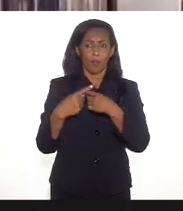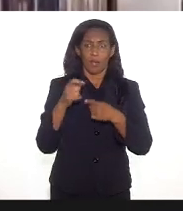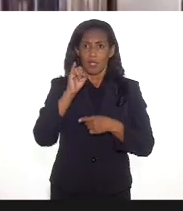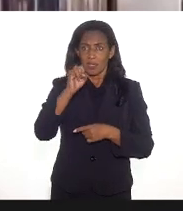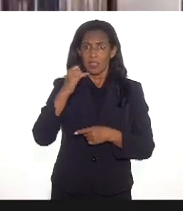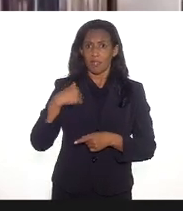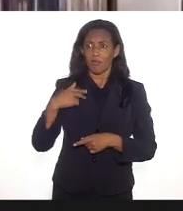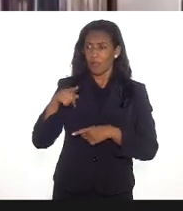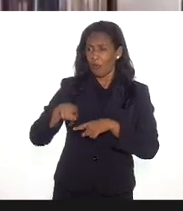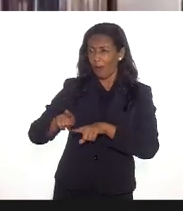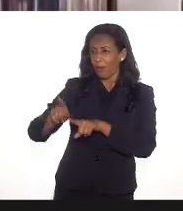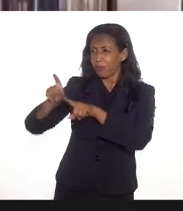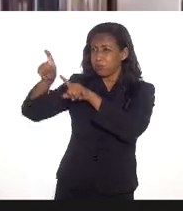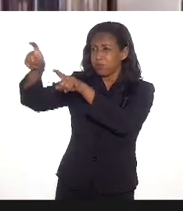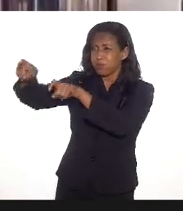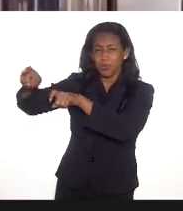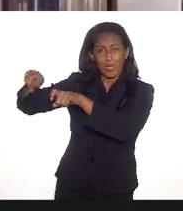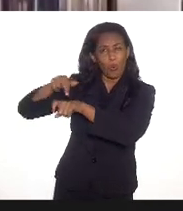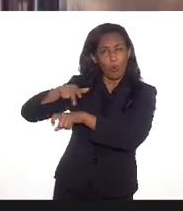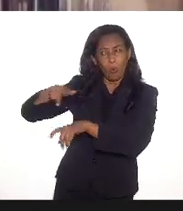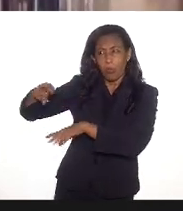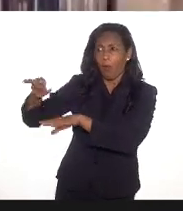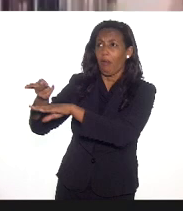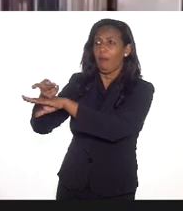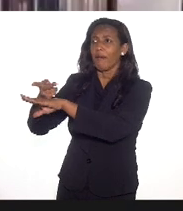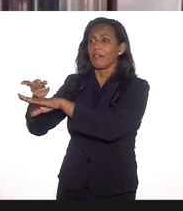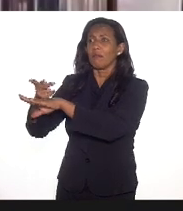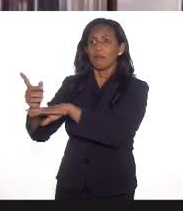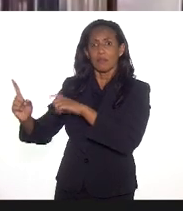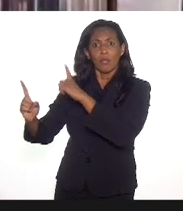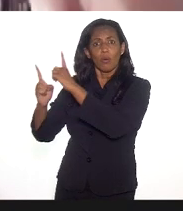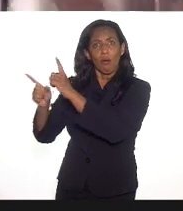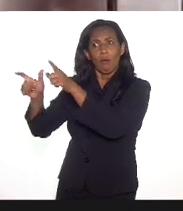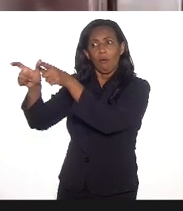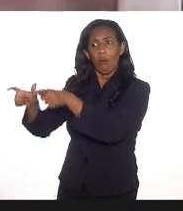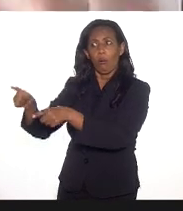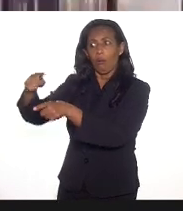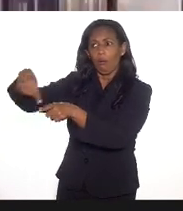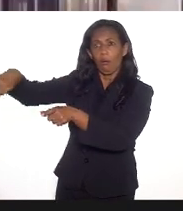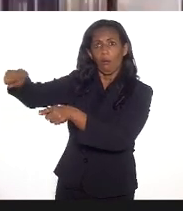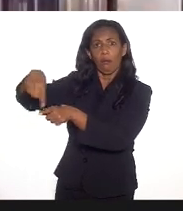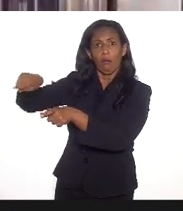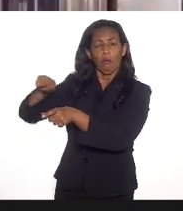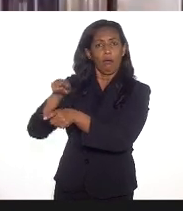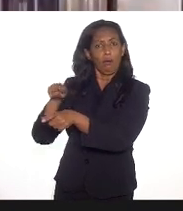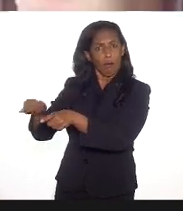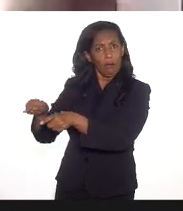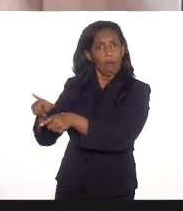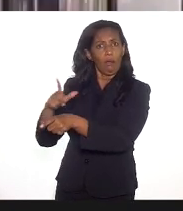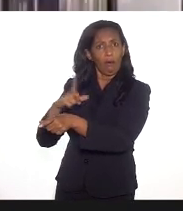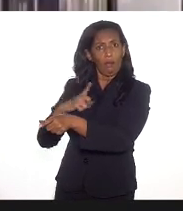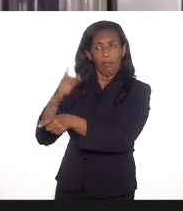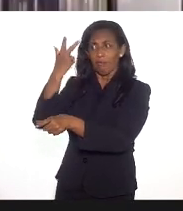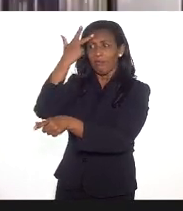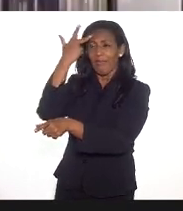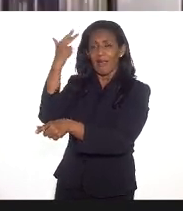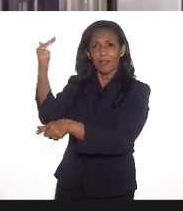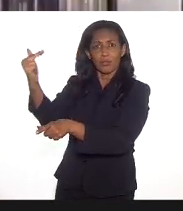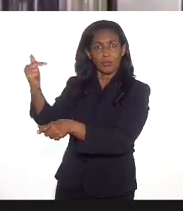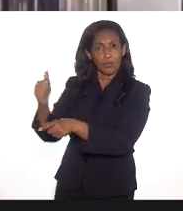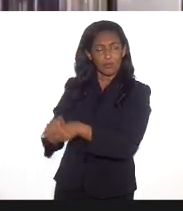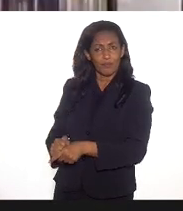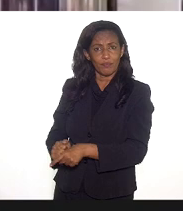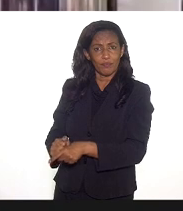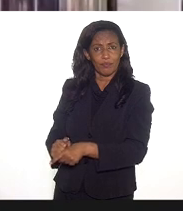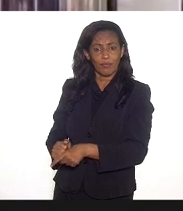andar pelo interior do Estado do Rio de Janeiro, você vai encontrar regiões com vocações naturais que